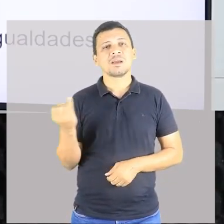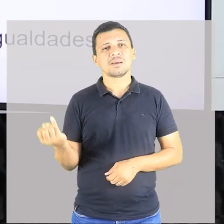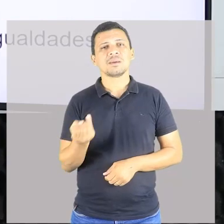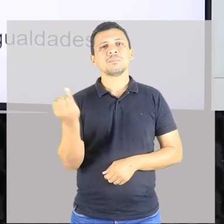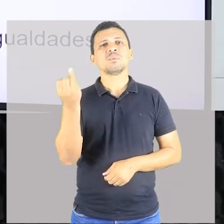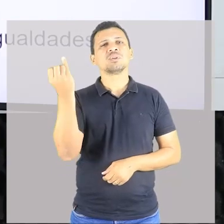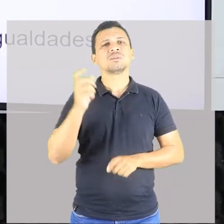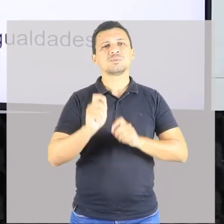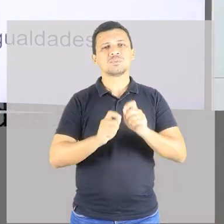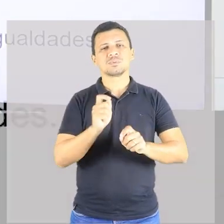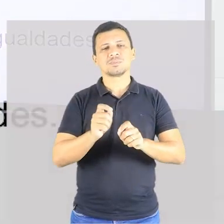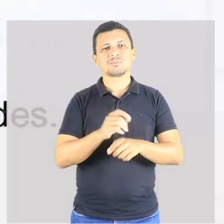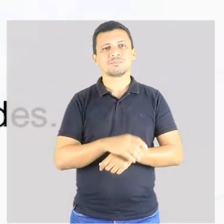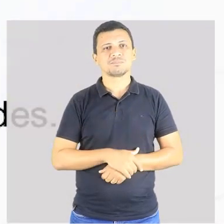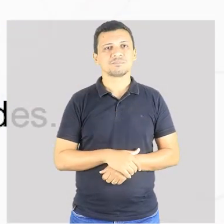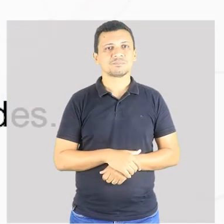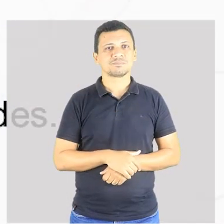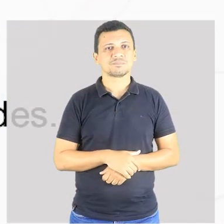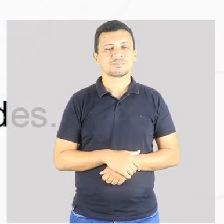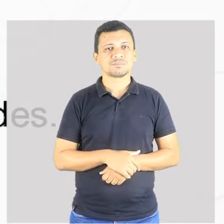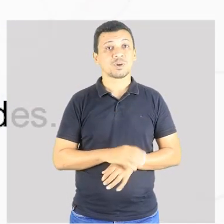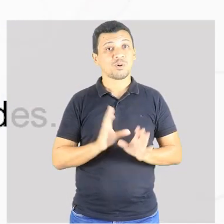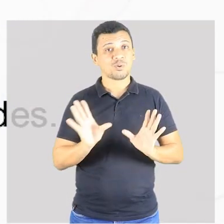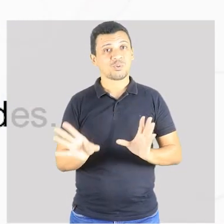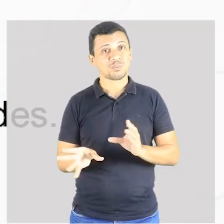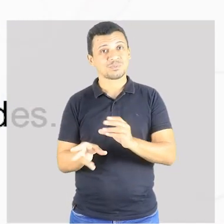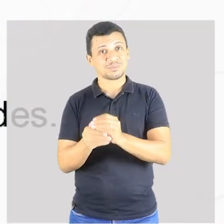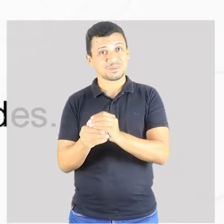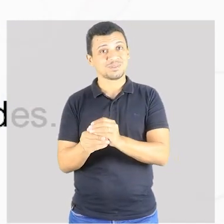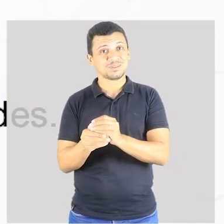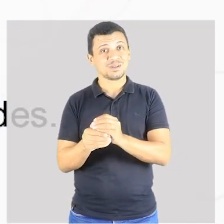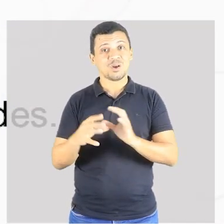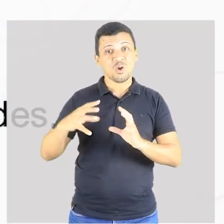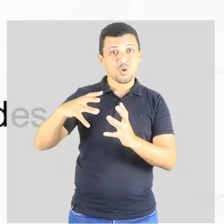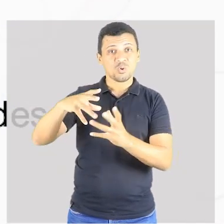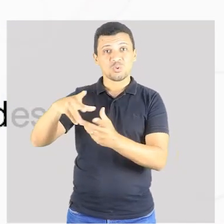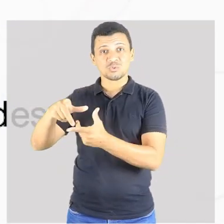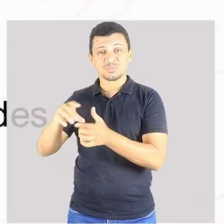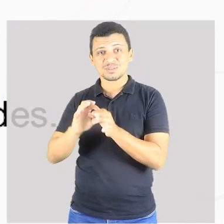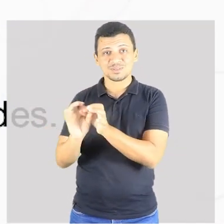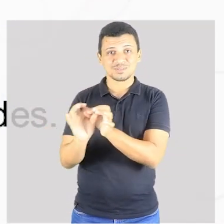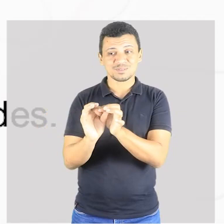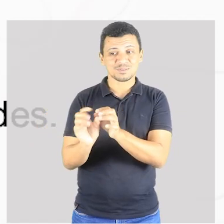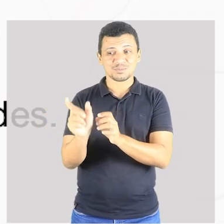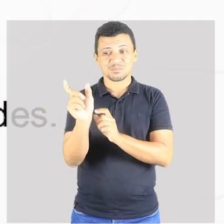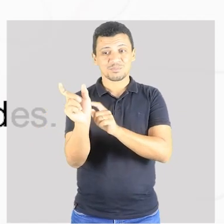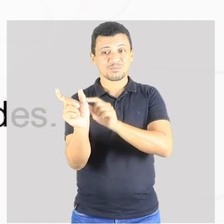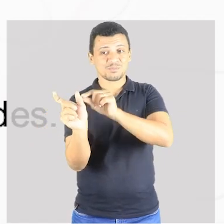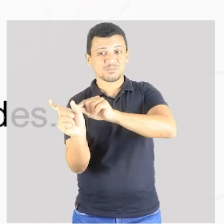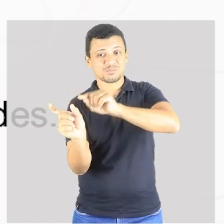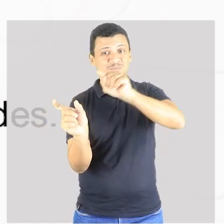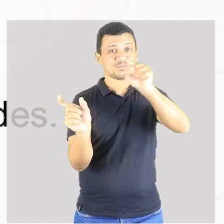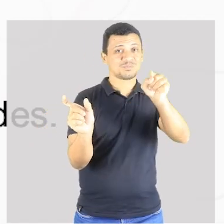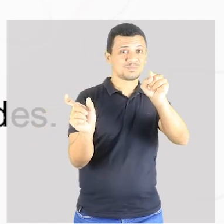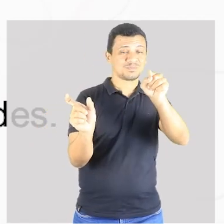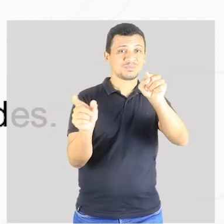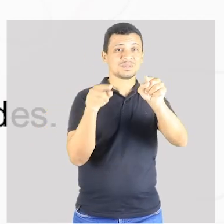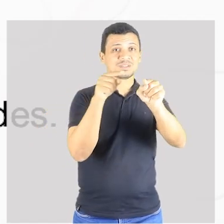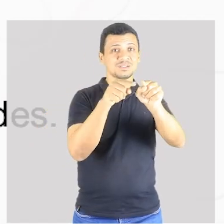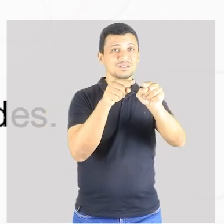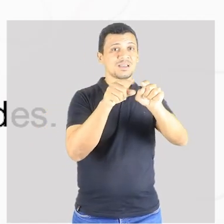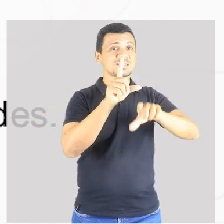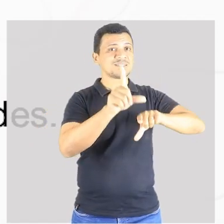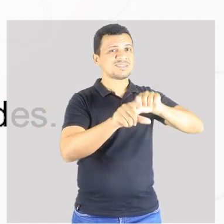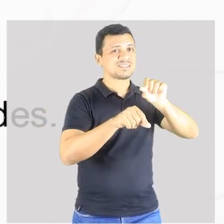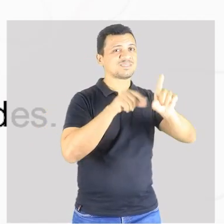importante frisar. Agora, complementando, a globalização é um processo de integração. Aí tu puxa mais uma setinha nela e coloca